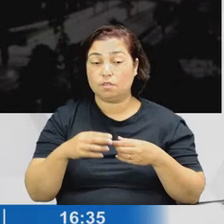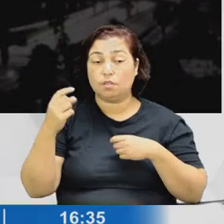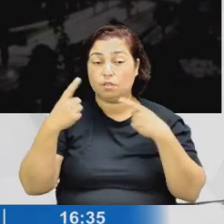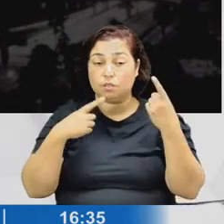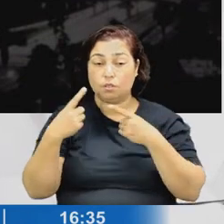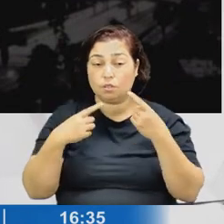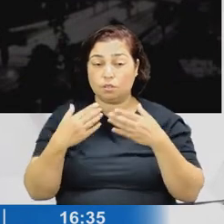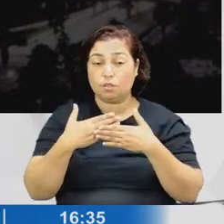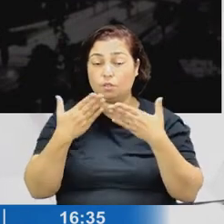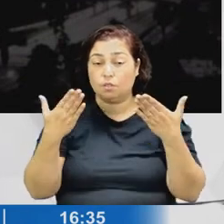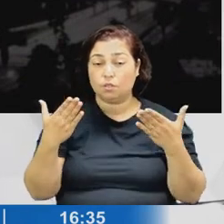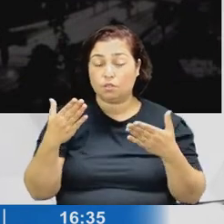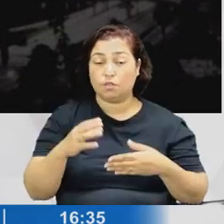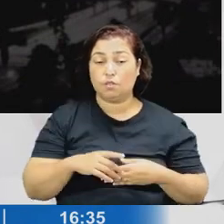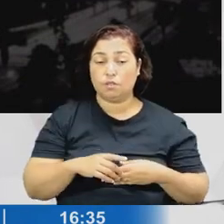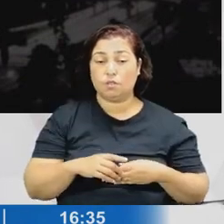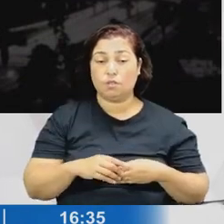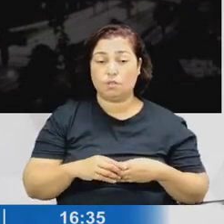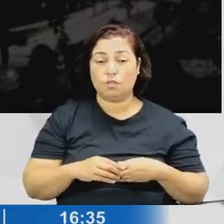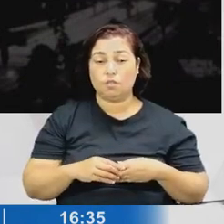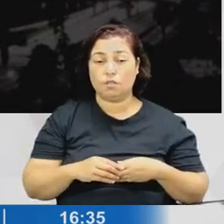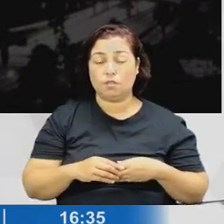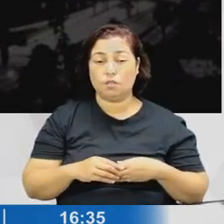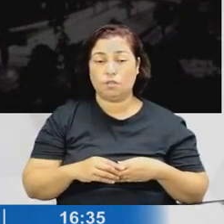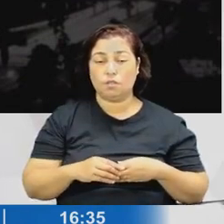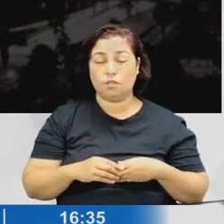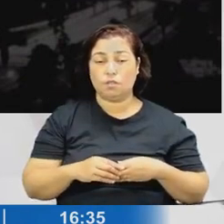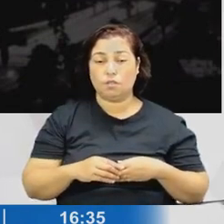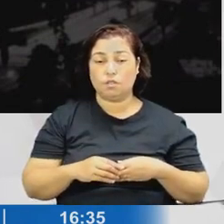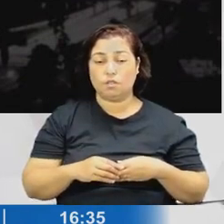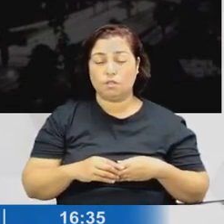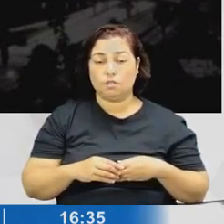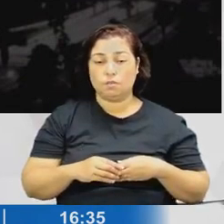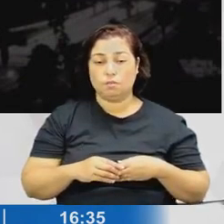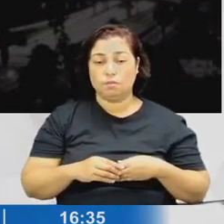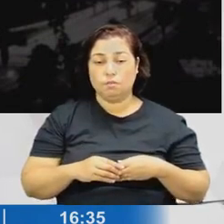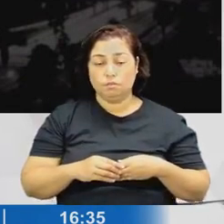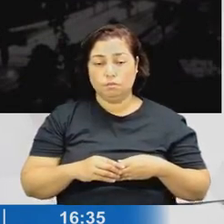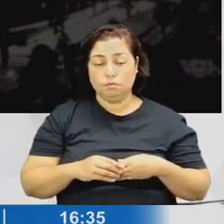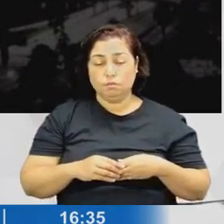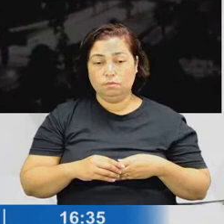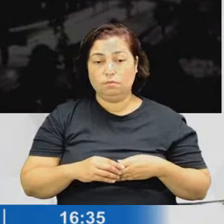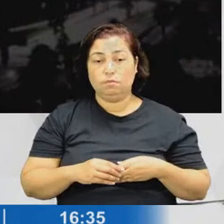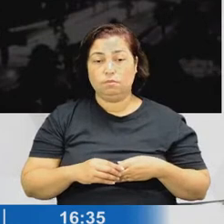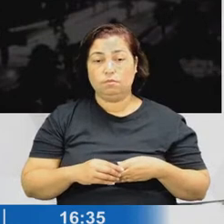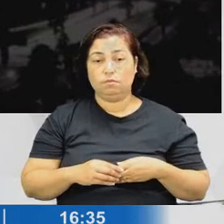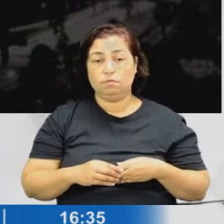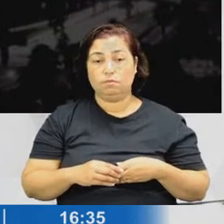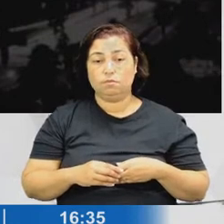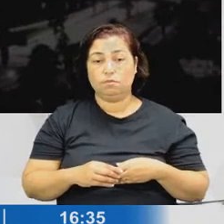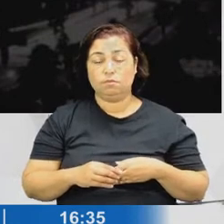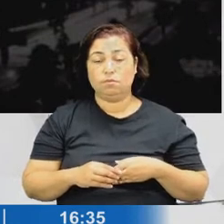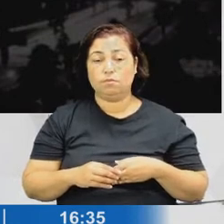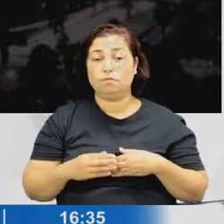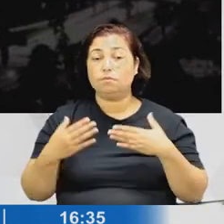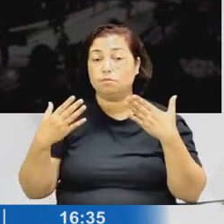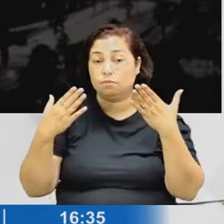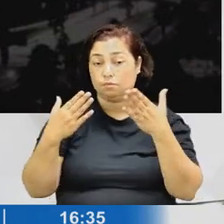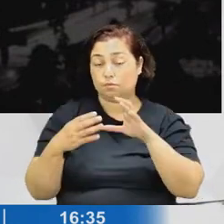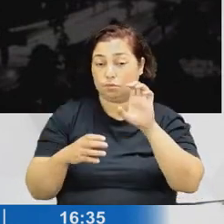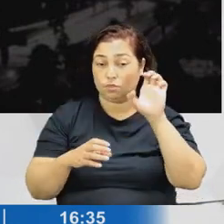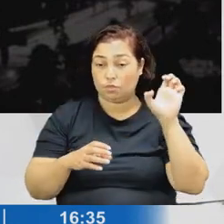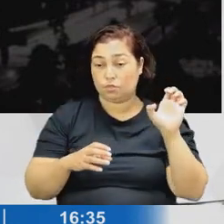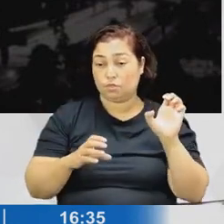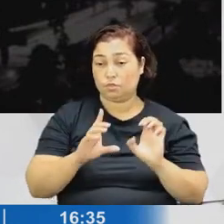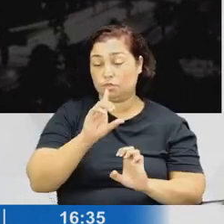políticos mais direita são mais heróis e Charme e portanto talvez mais visionários lisador técnico e os de esquerda são mais para tendo listas e